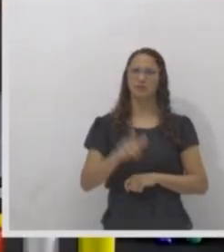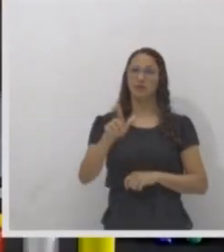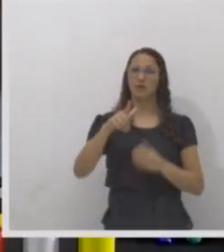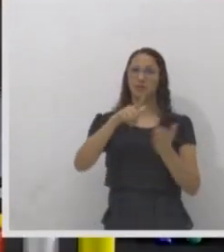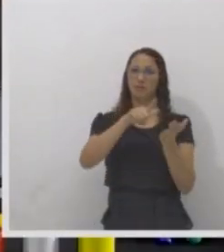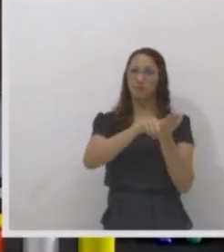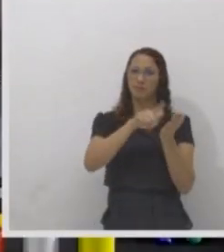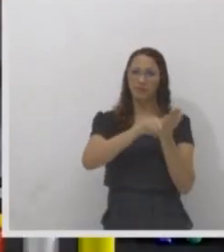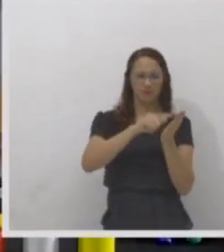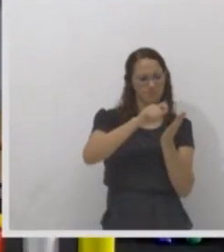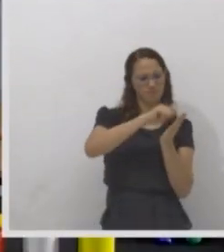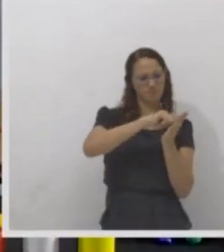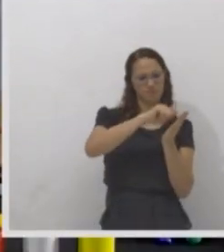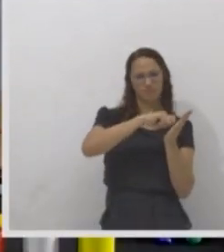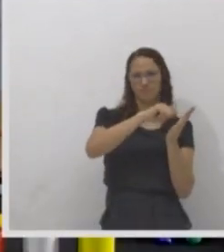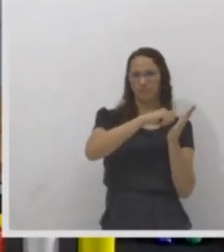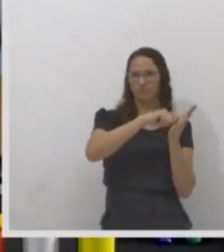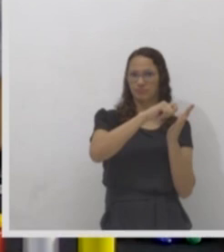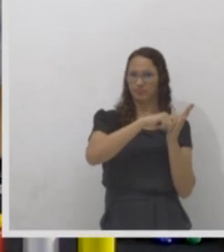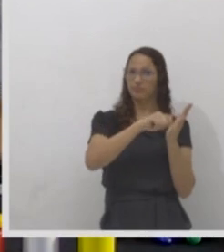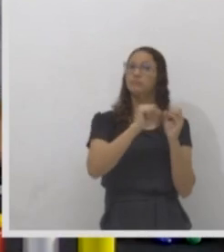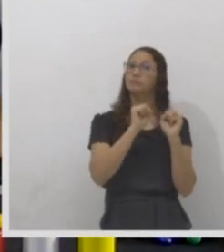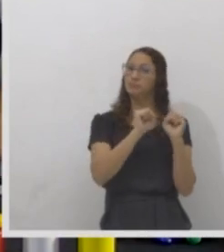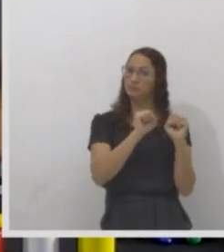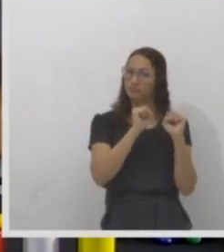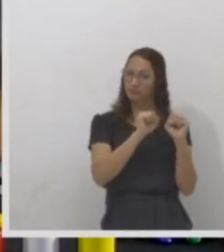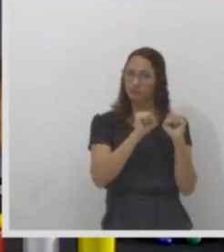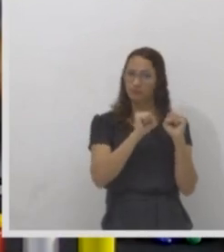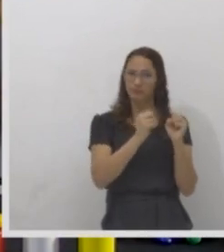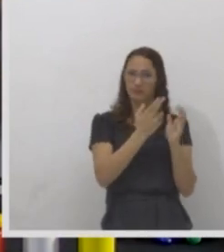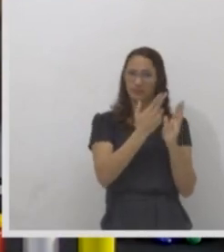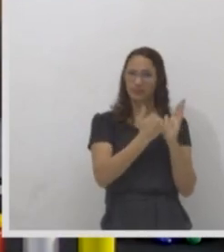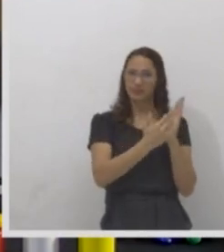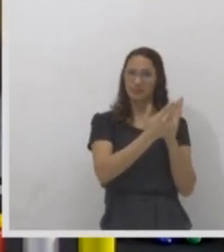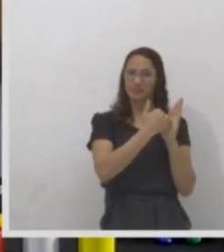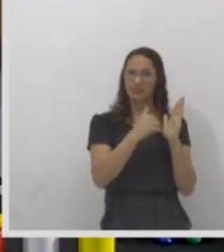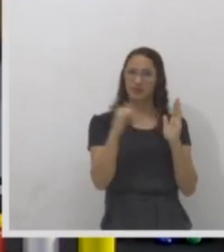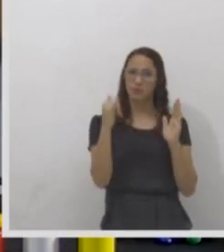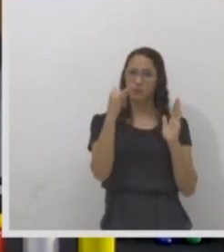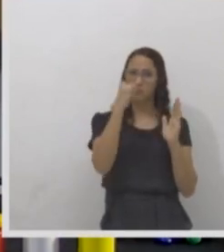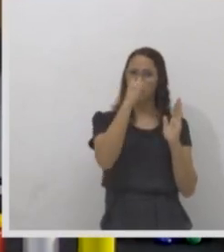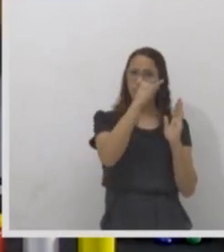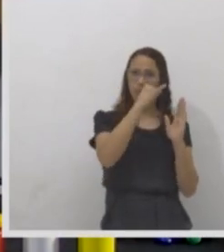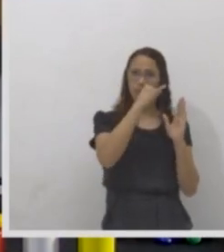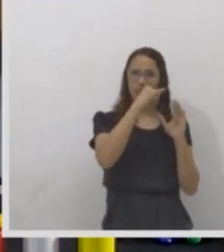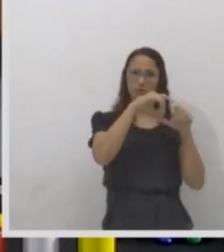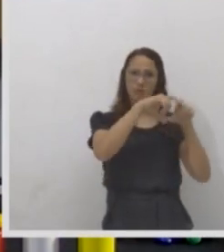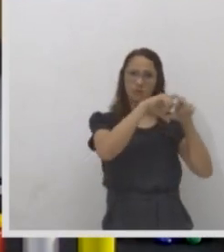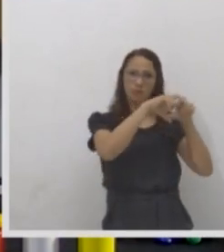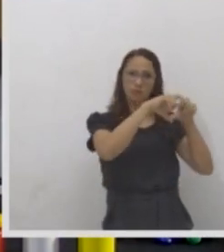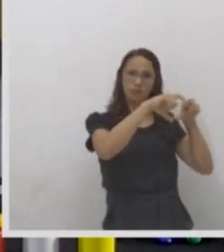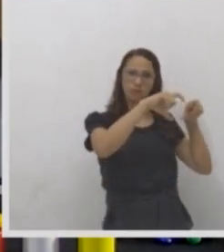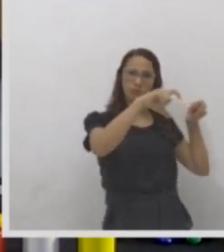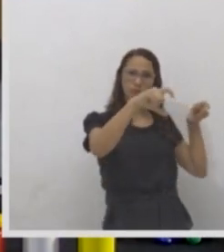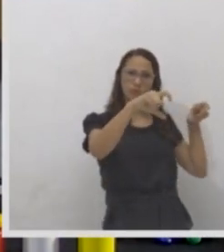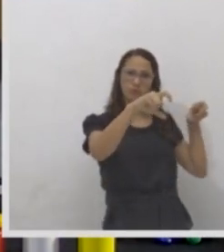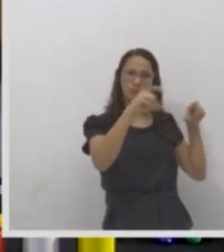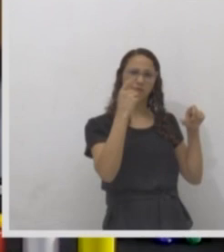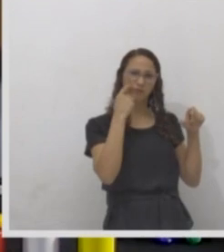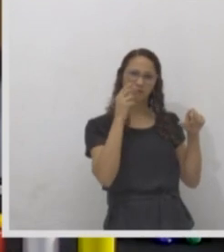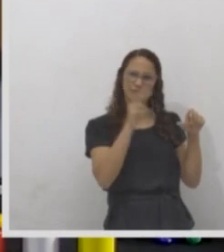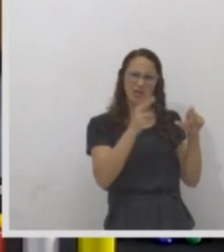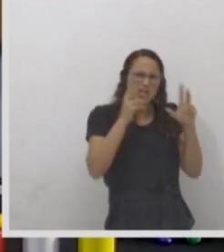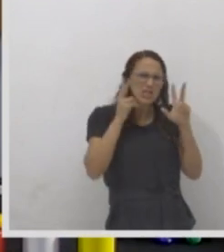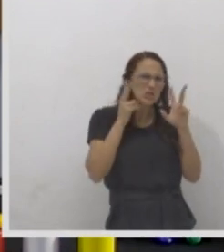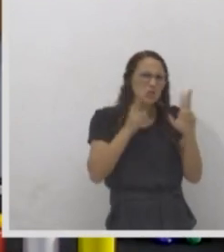papelão. Você pode estar fazendo o molde, desenhe o corpo do avião, tá? Não precisa ser totalmente igual como você está vendo